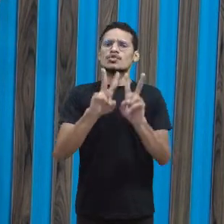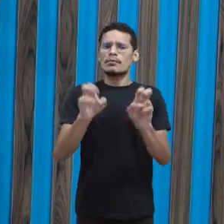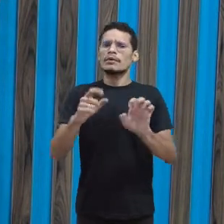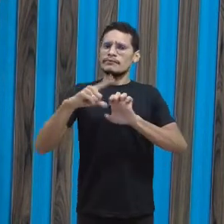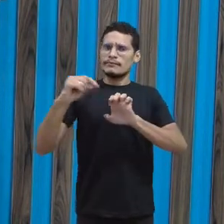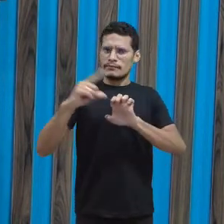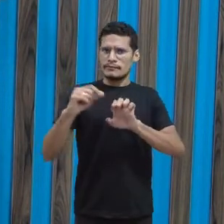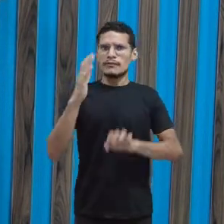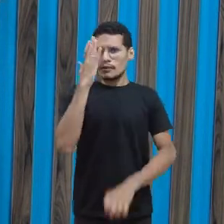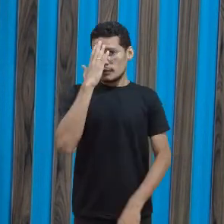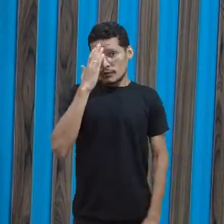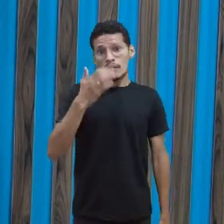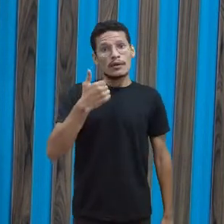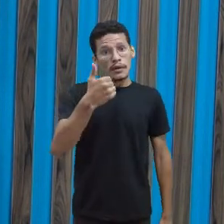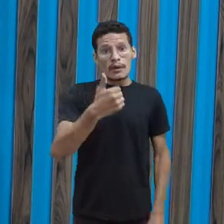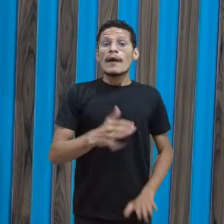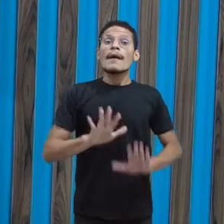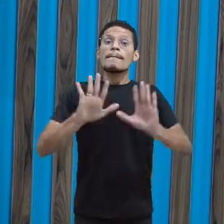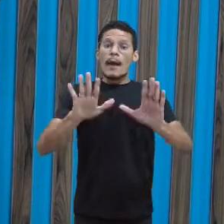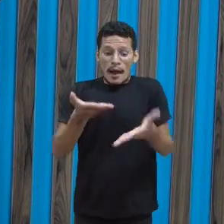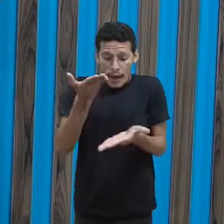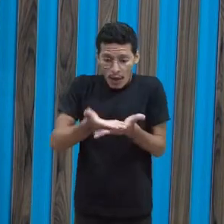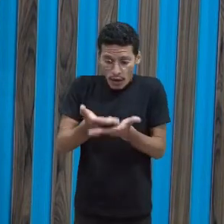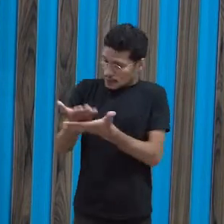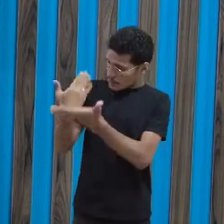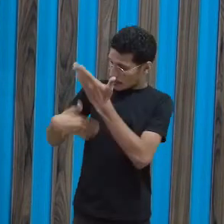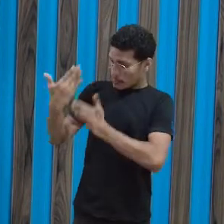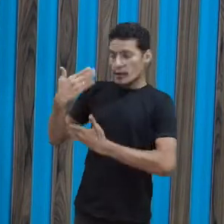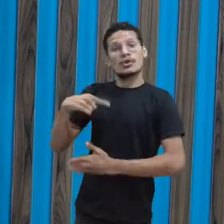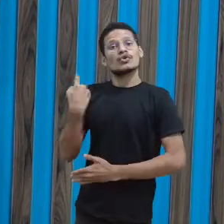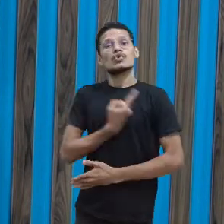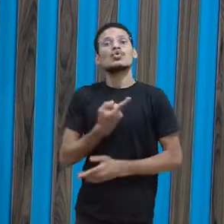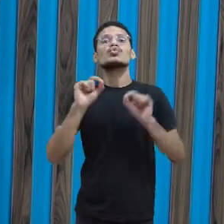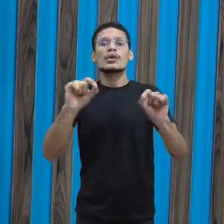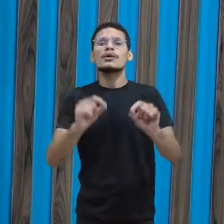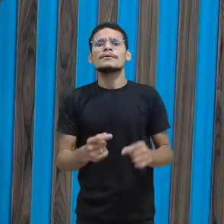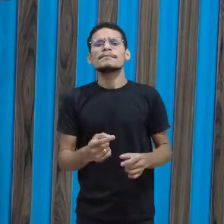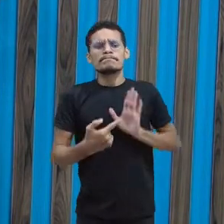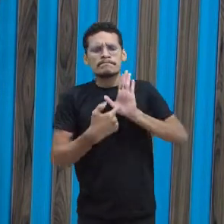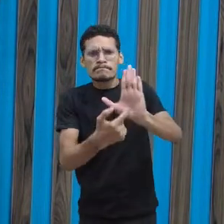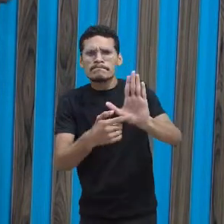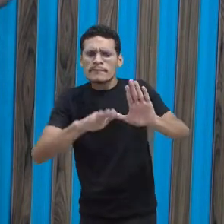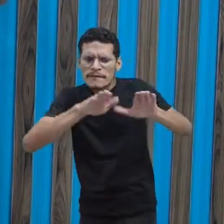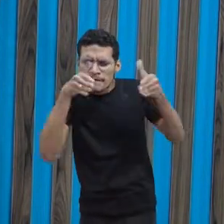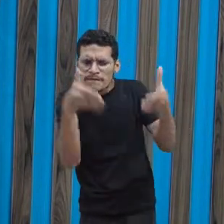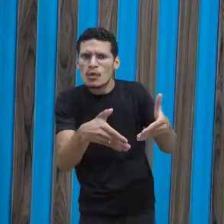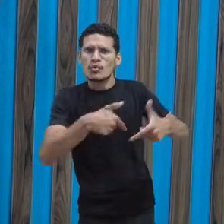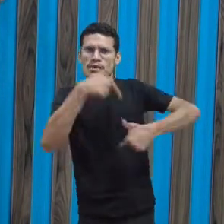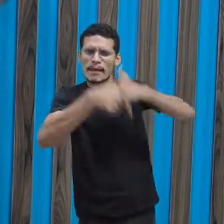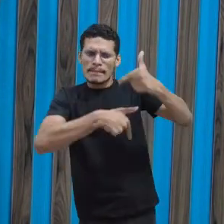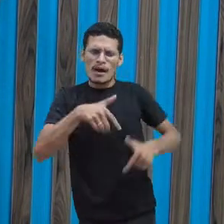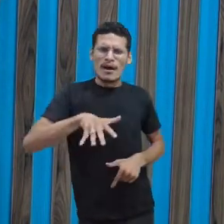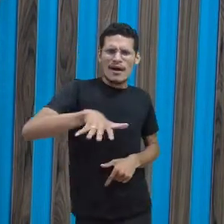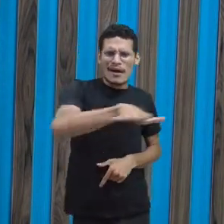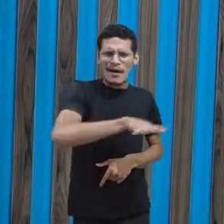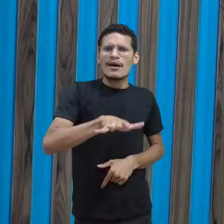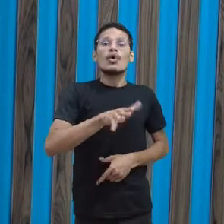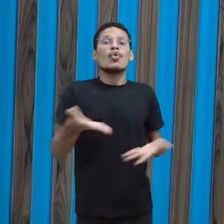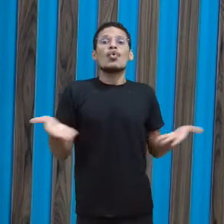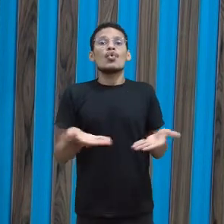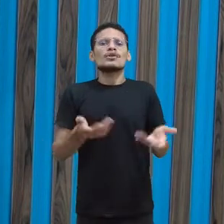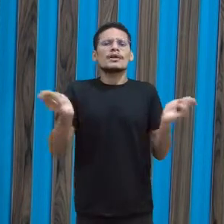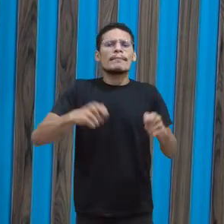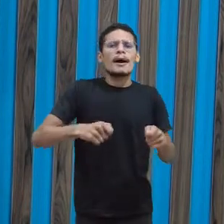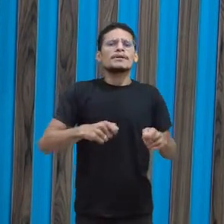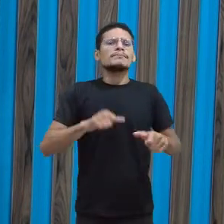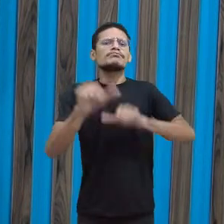Mas, né, já essa aula passada a gente apontou muito para a questão do mundo do trabalho hoje e o que é que se insere para o